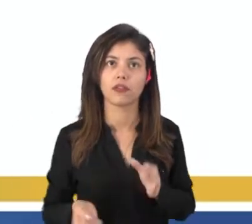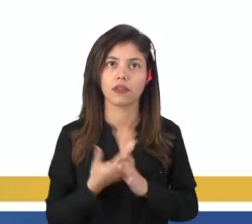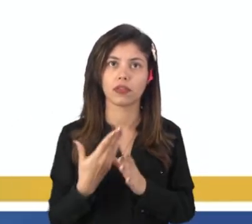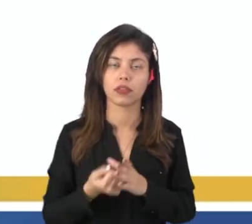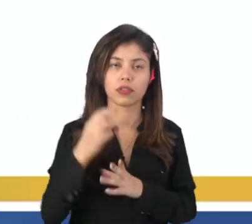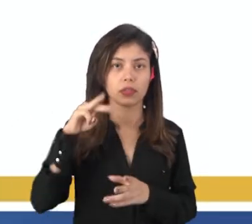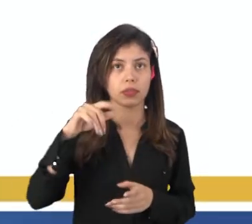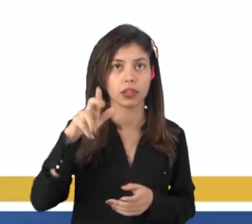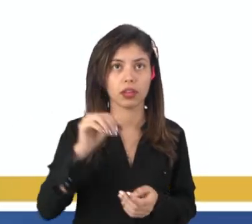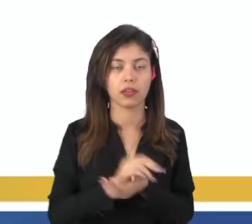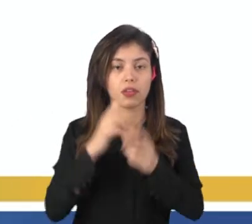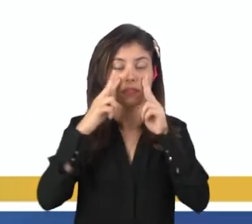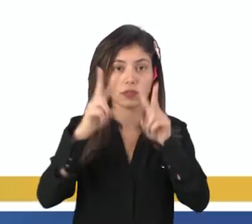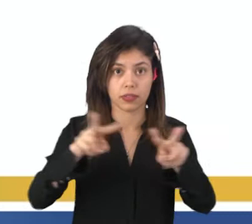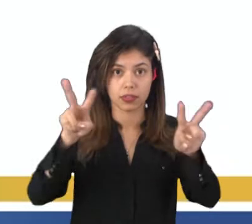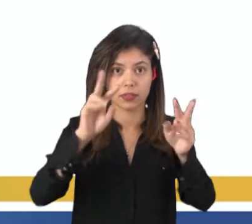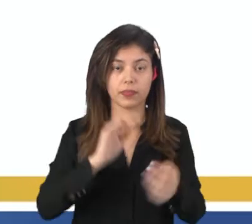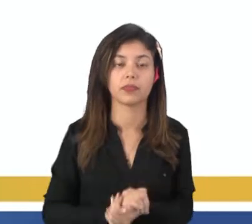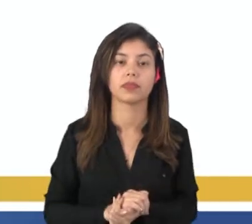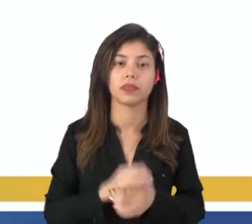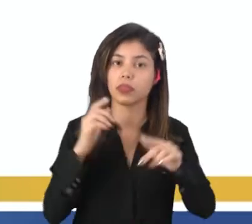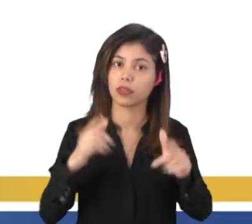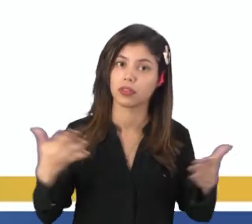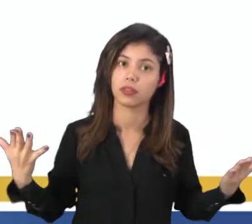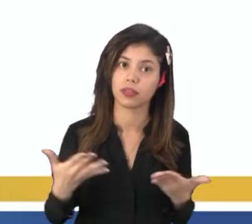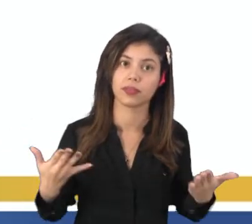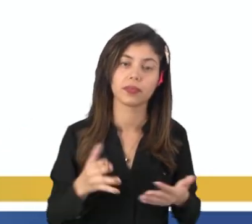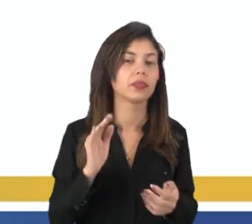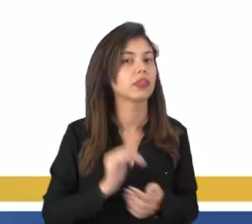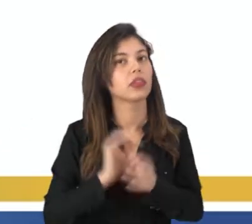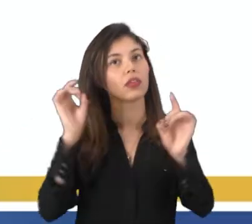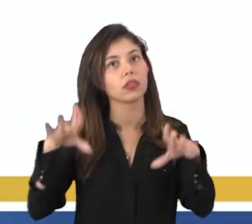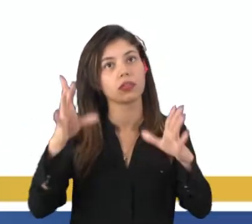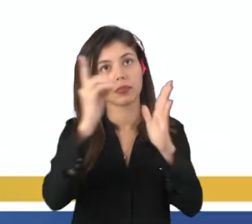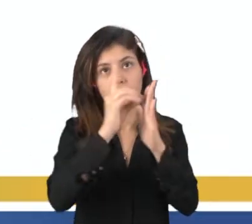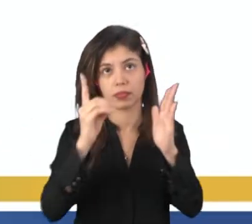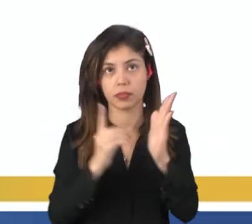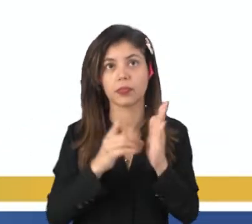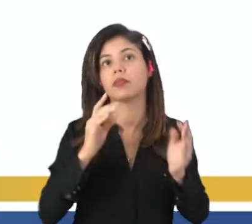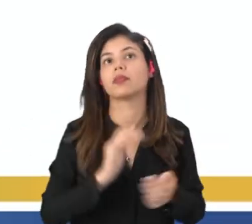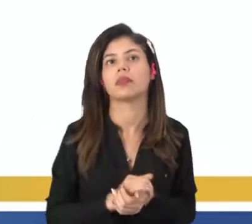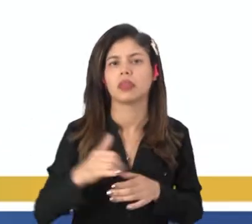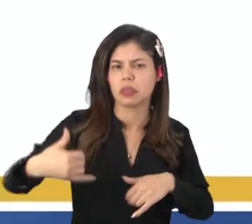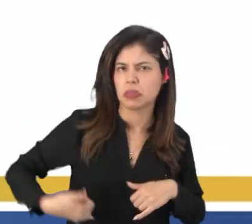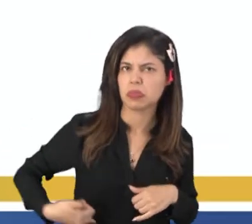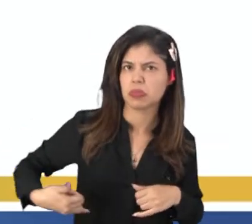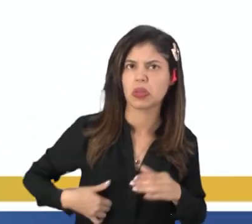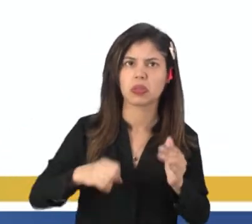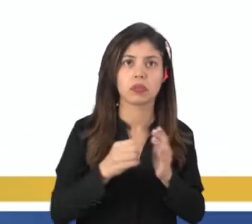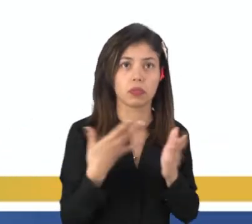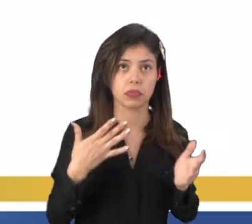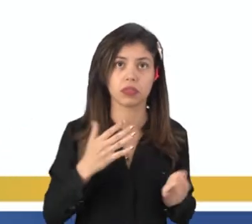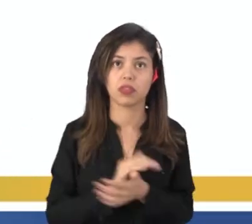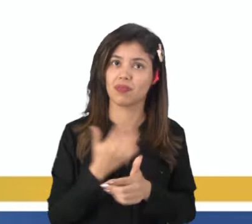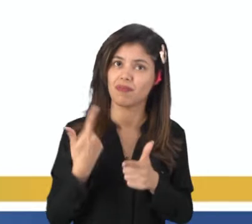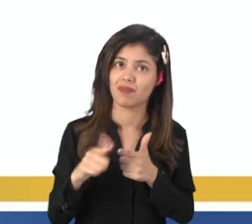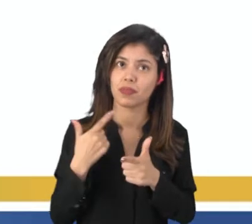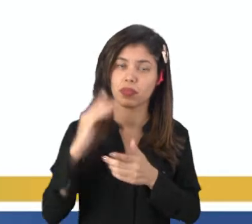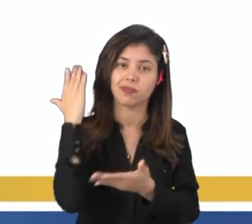minerais, ela é muito visada hoje em dia. Então, ao longo das últimas décadas, a Amazônia vem sofrendo bastante aí, com problemas